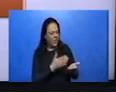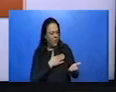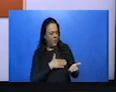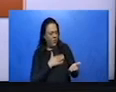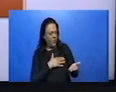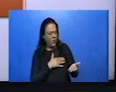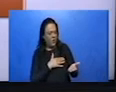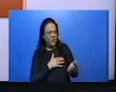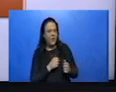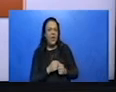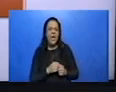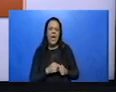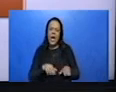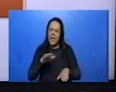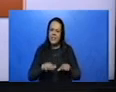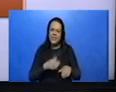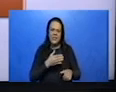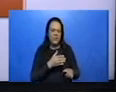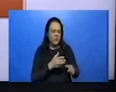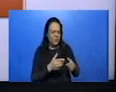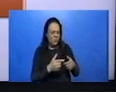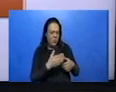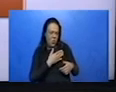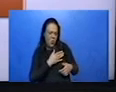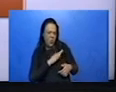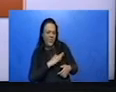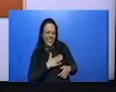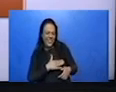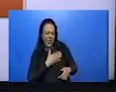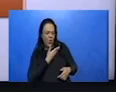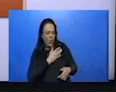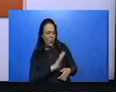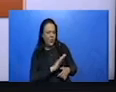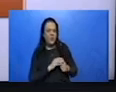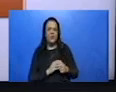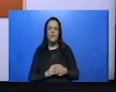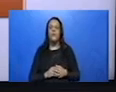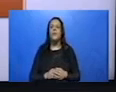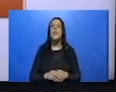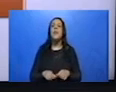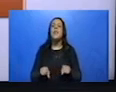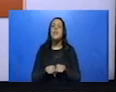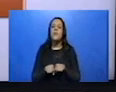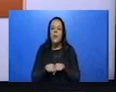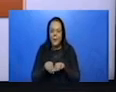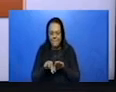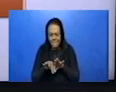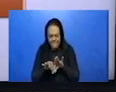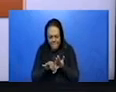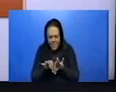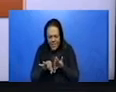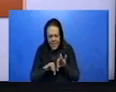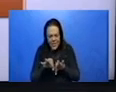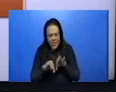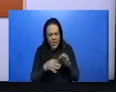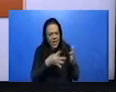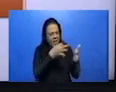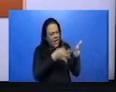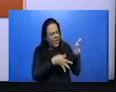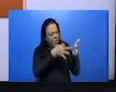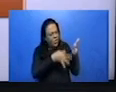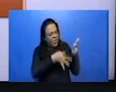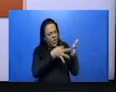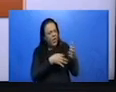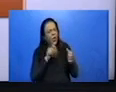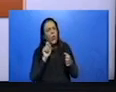gostou de nenhuma. Então, não importa, tá? Planeje o seu texto, né? Levanta aqueles dados, pensa o que